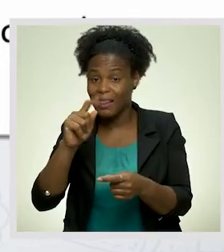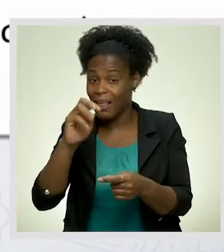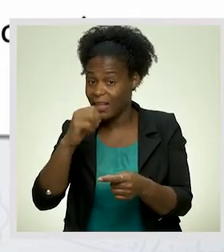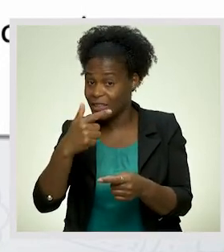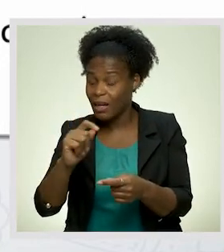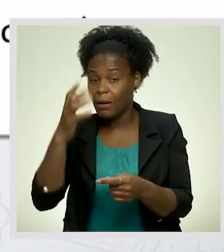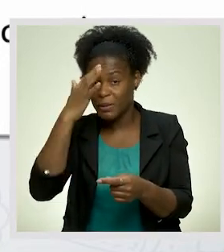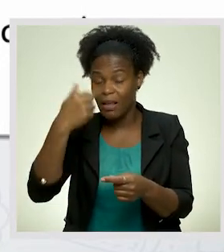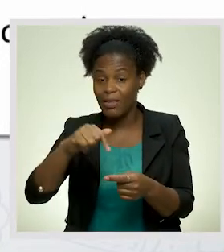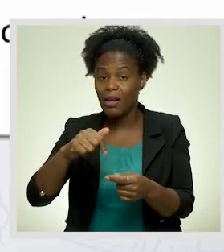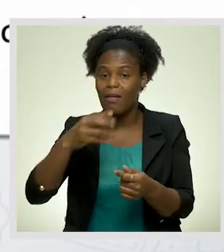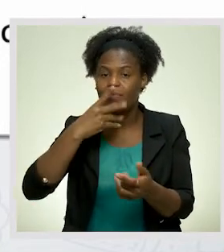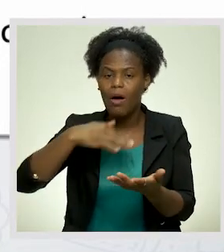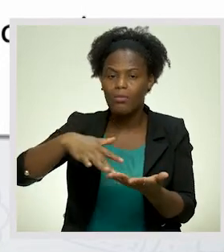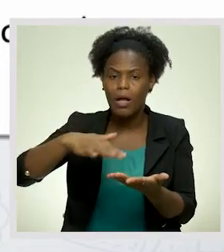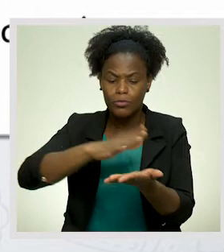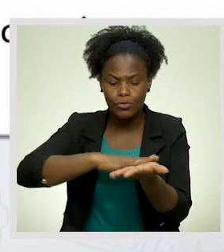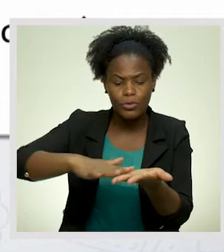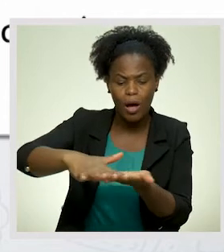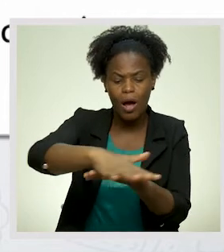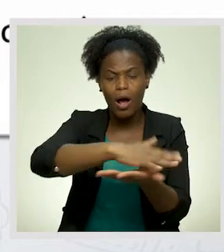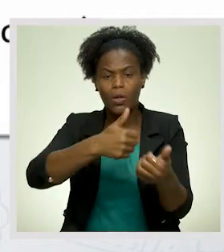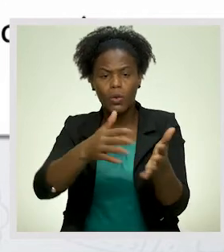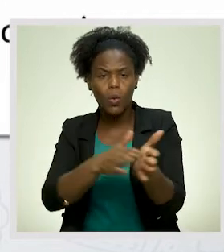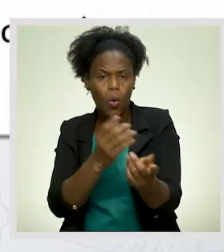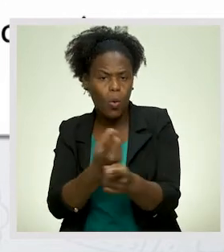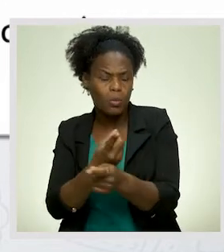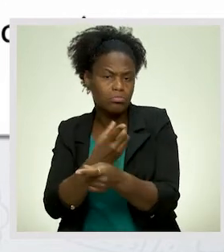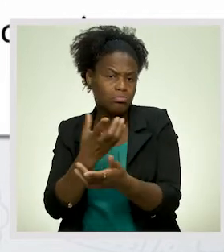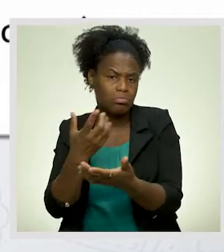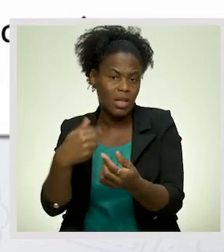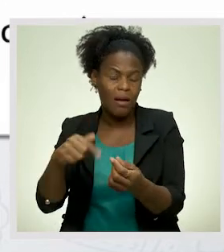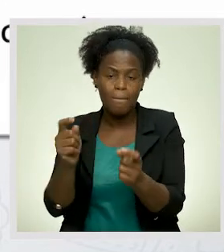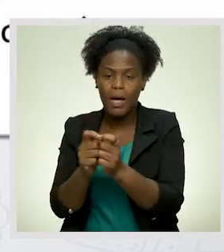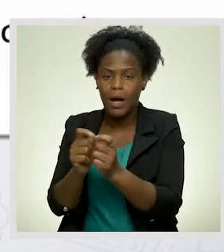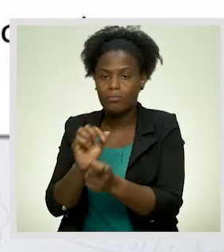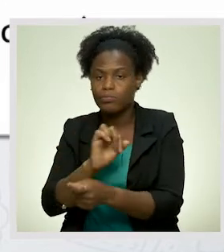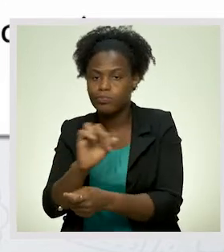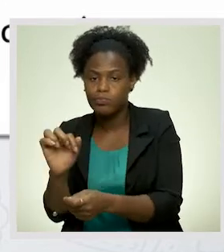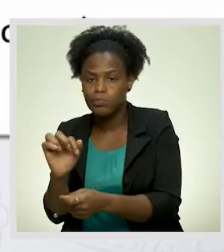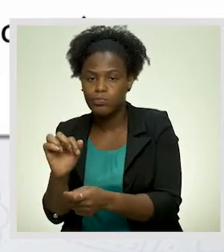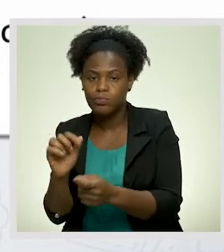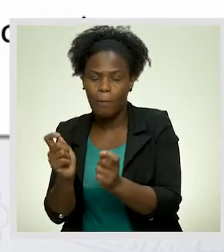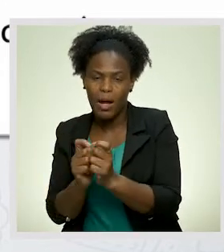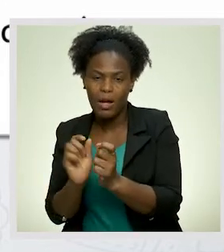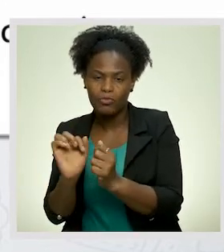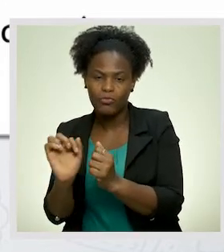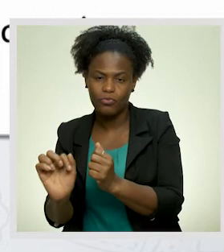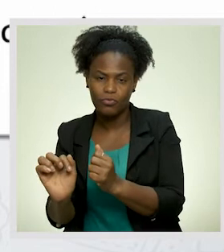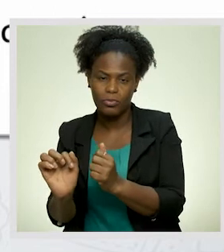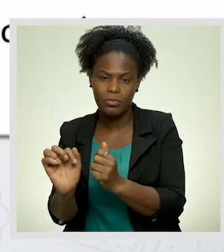sua superfície todos os corpos celestes na sua vizinhança ou na vizinhança da